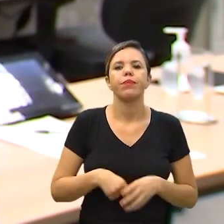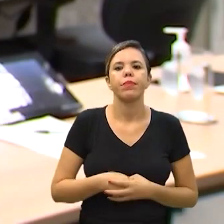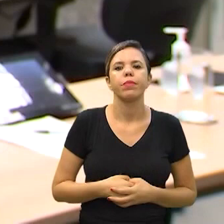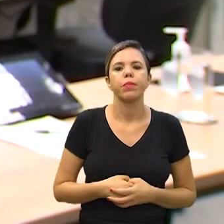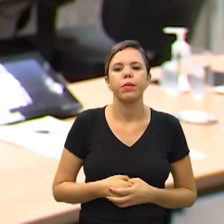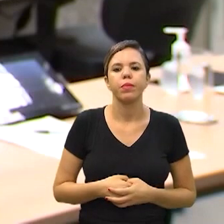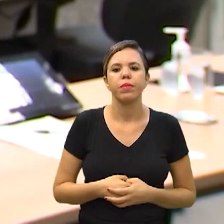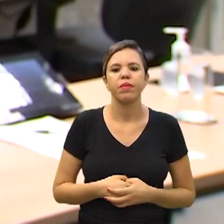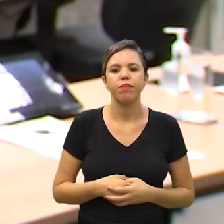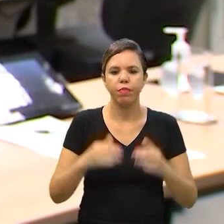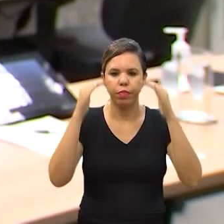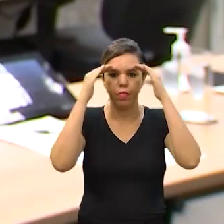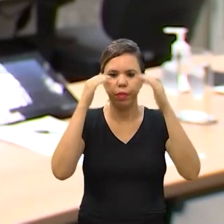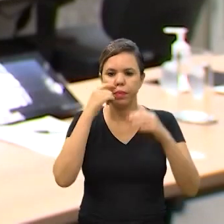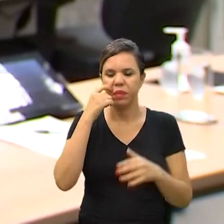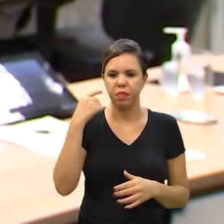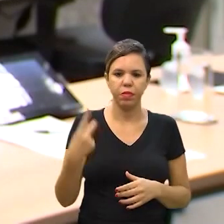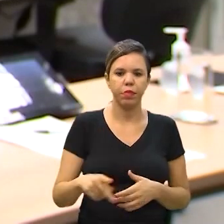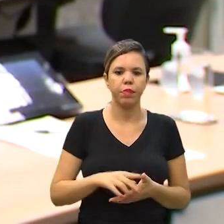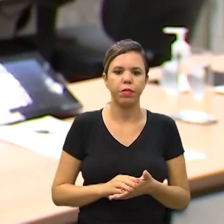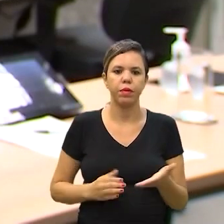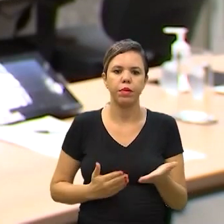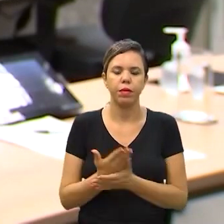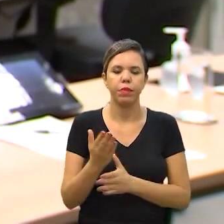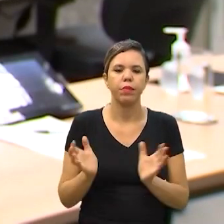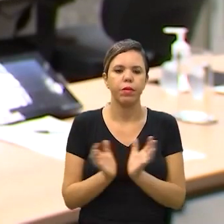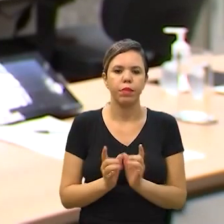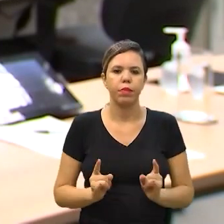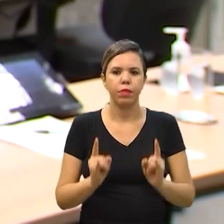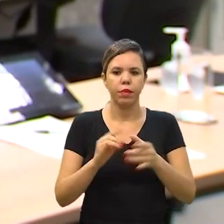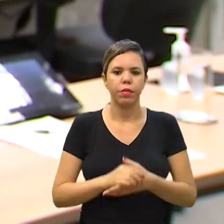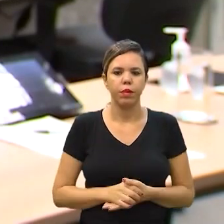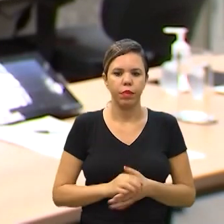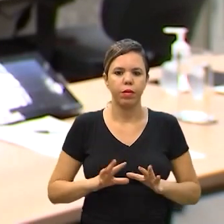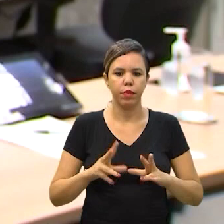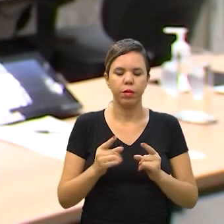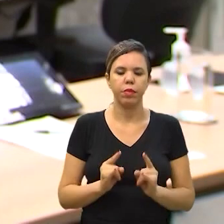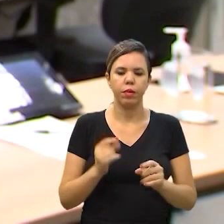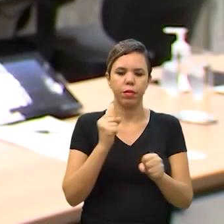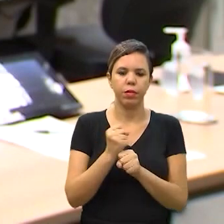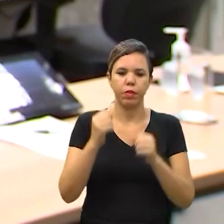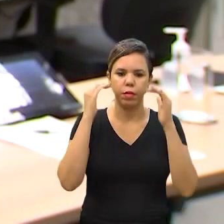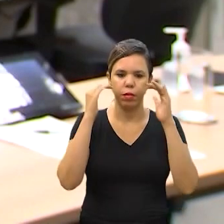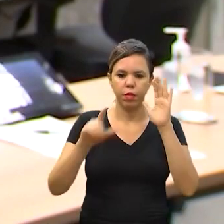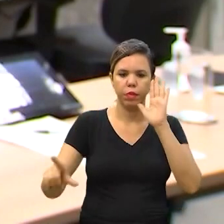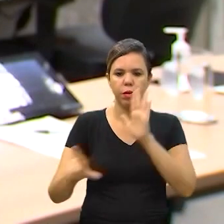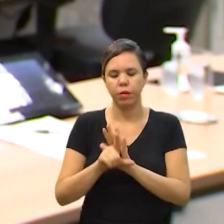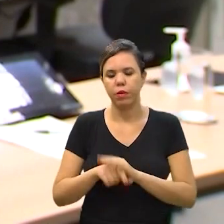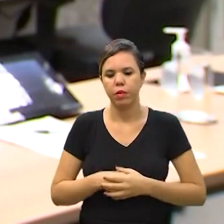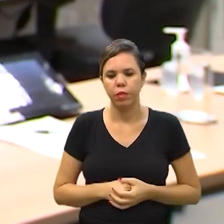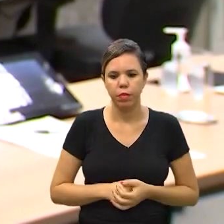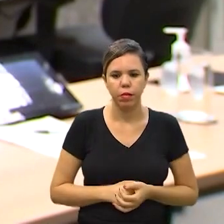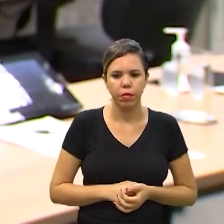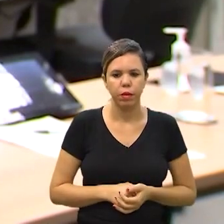legislação e também no cumprimento dela, para que a autorização dos condomínios, que todos os empreendimentos cumpram